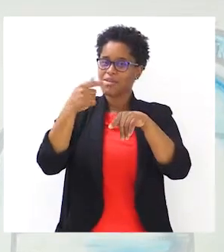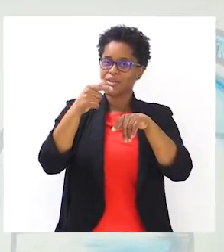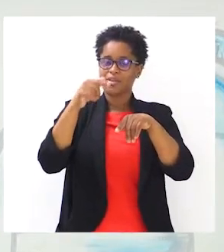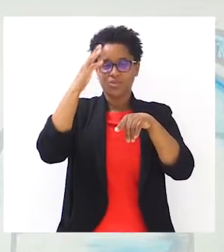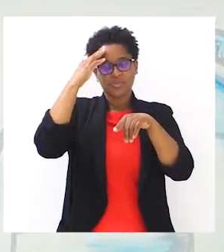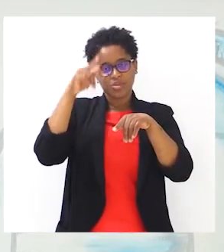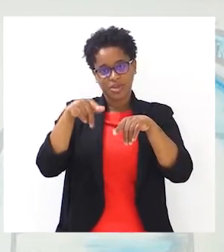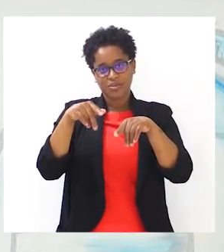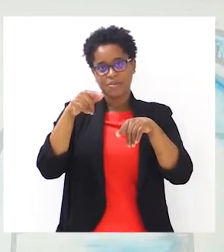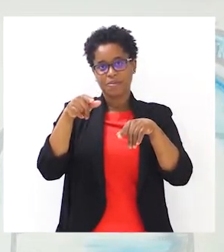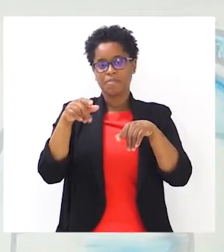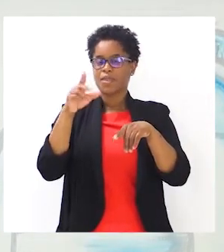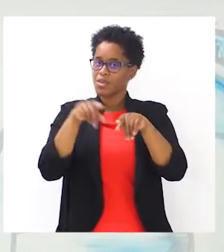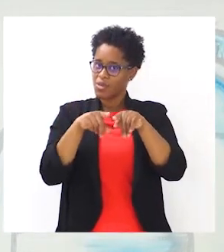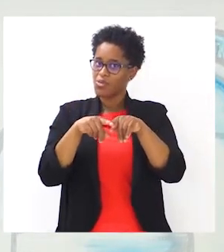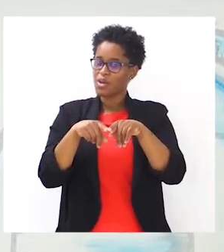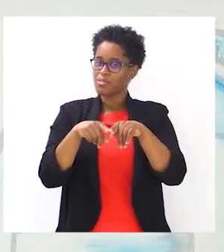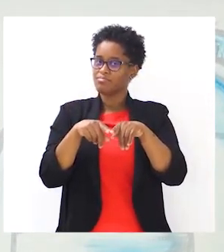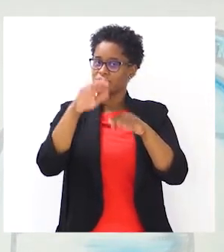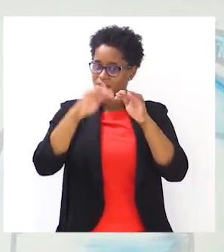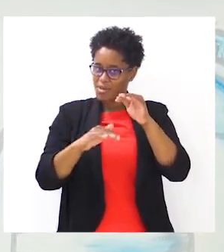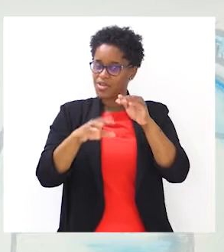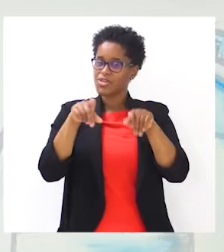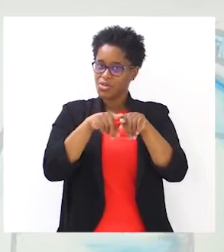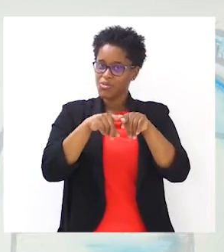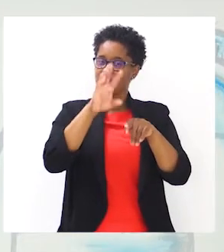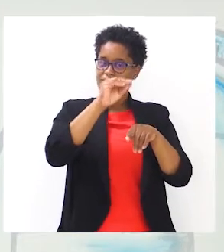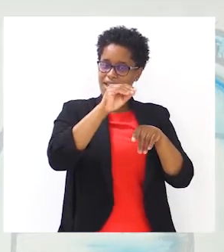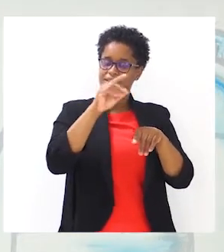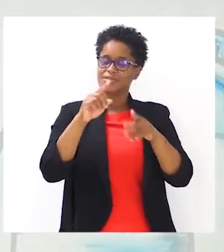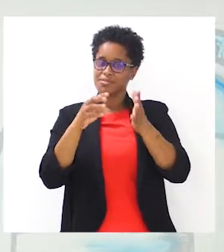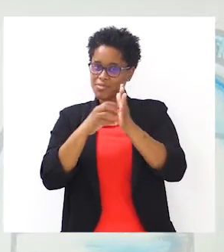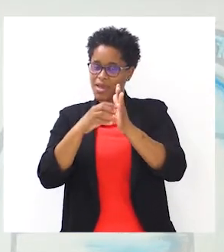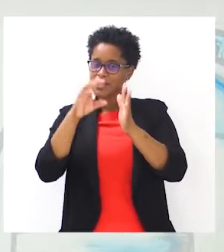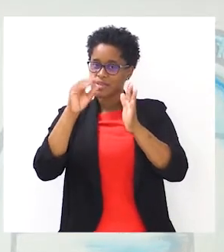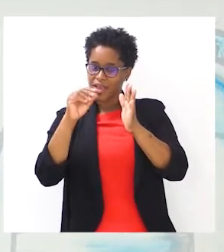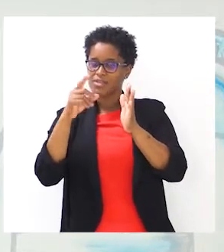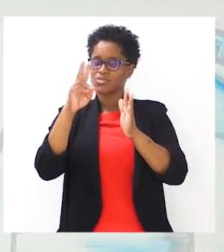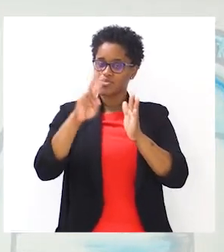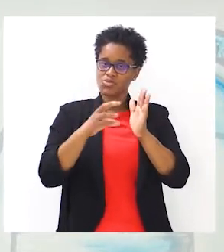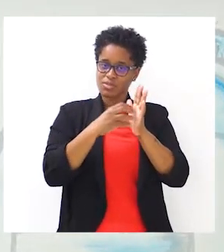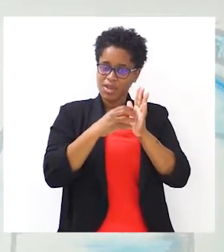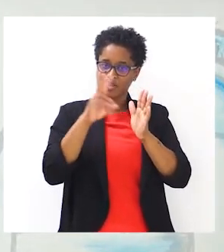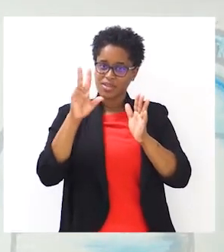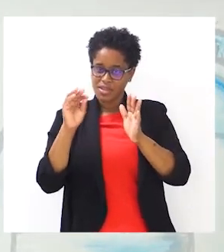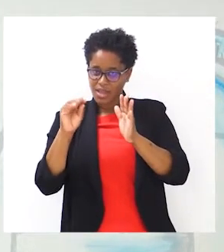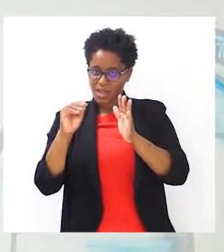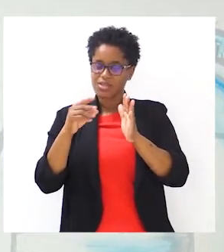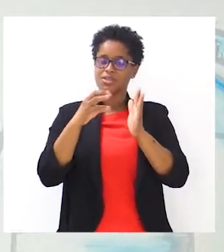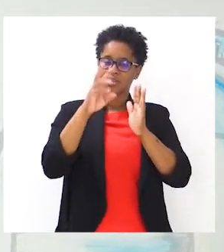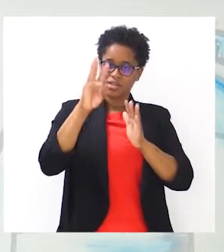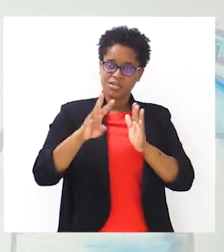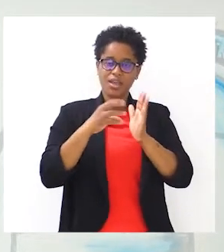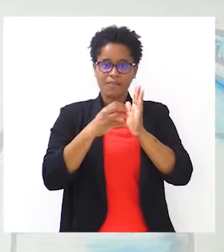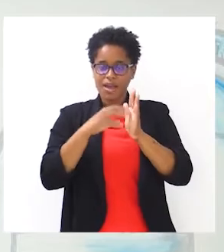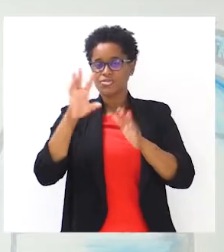primeira figura temos 10, na segunda 10, na terceira também 10. É por isso que se diz que devemos manter